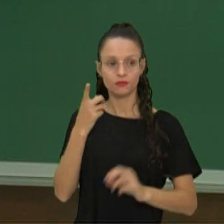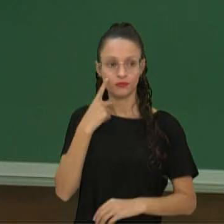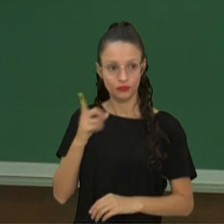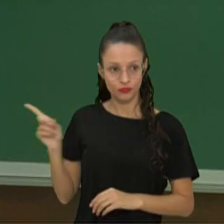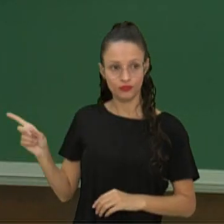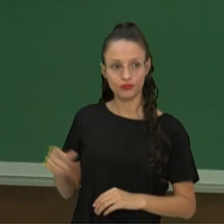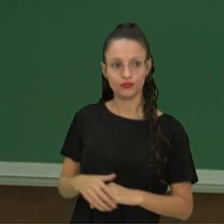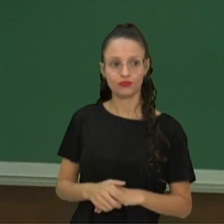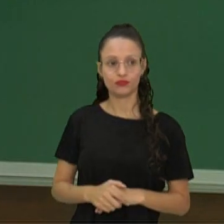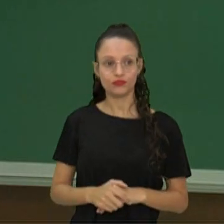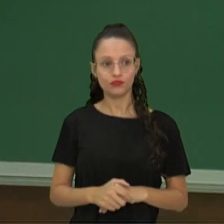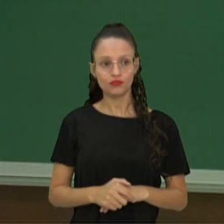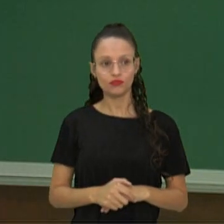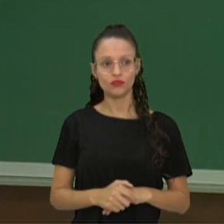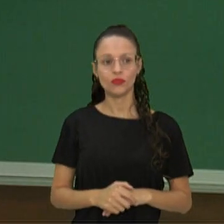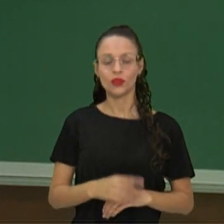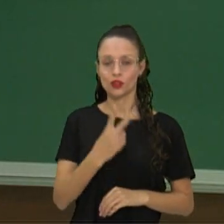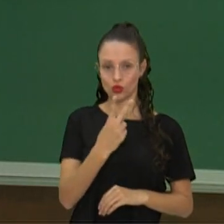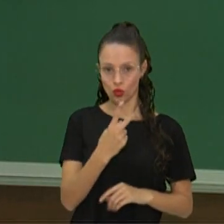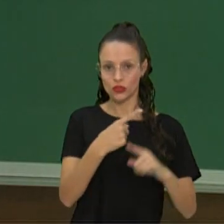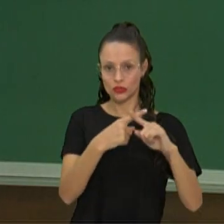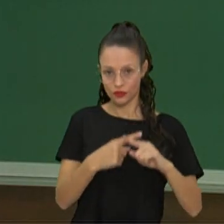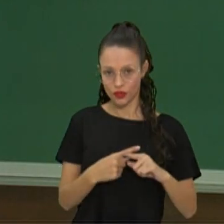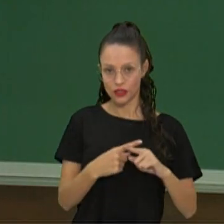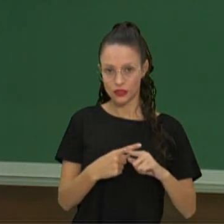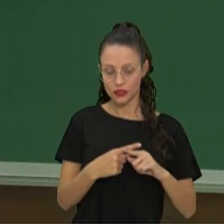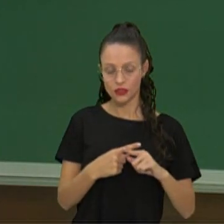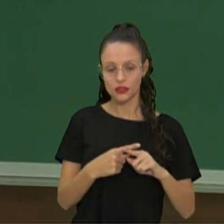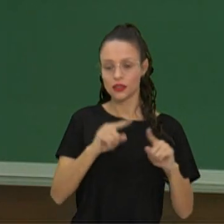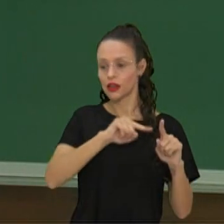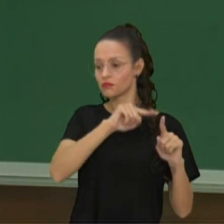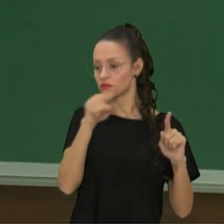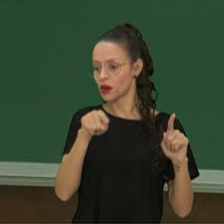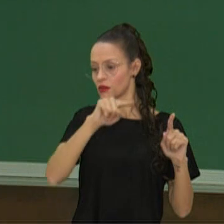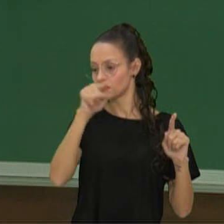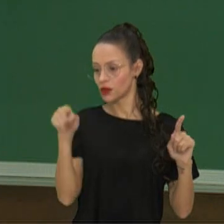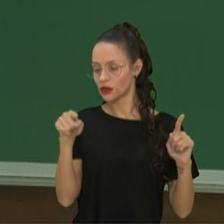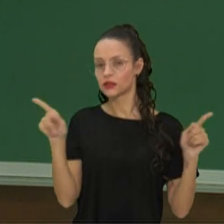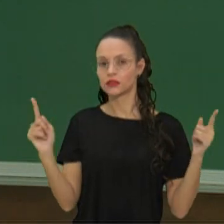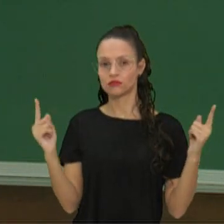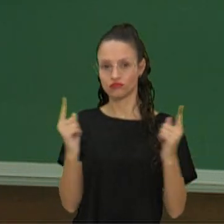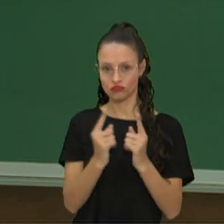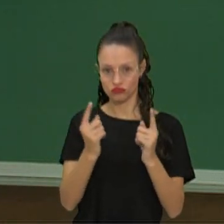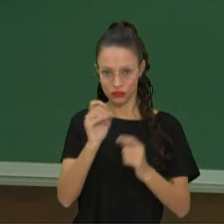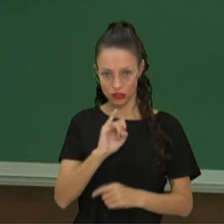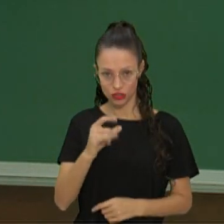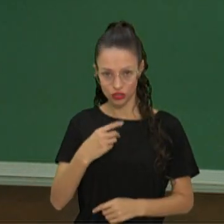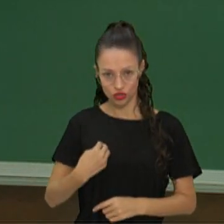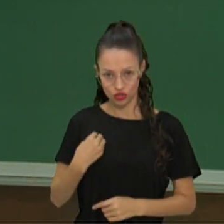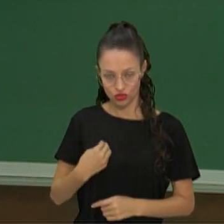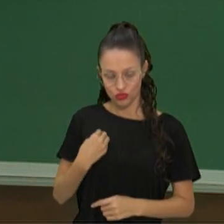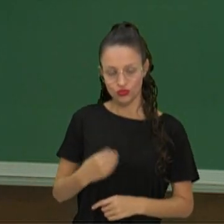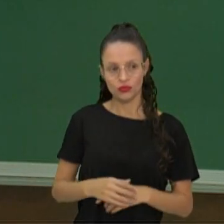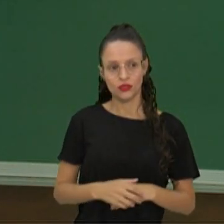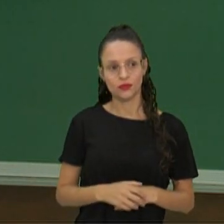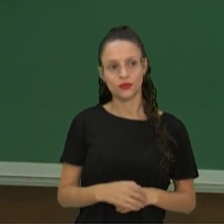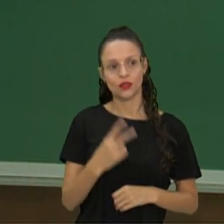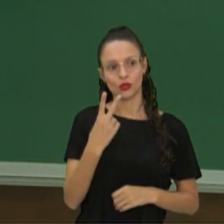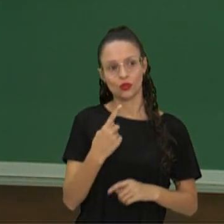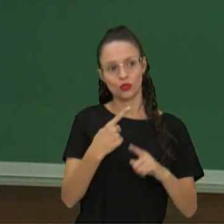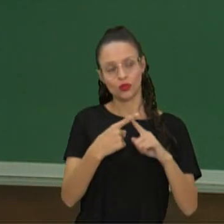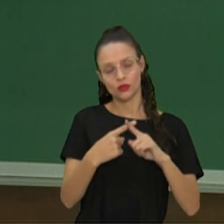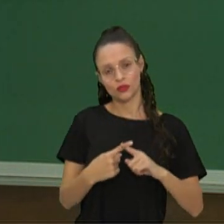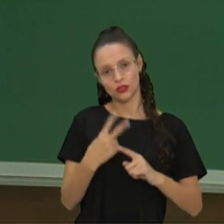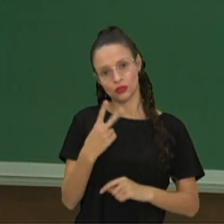cada um desses termos. Vou multiplicar o 2 por cada um desses termos. E reduzir os termos semelhantes se eles aparecerem. 2 vezes